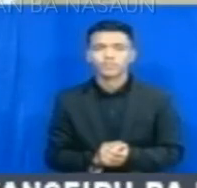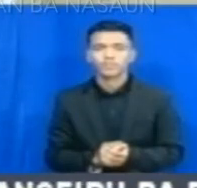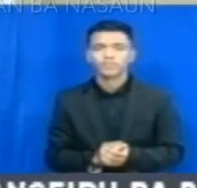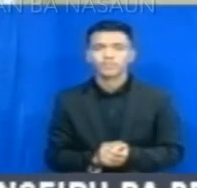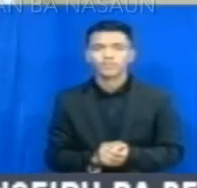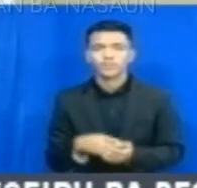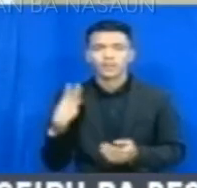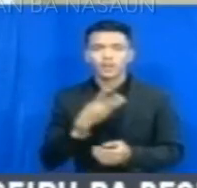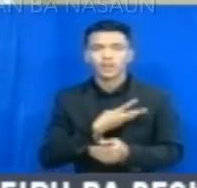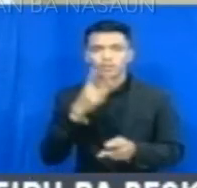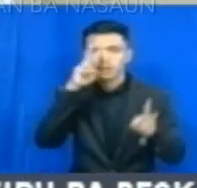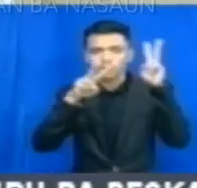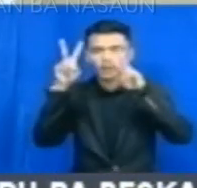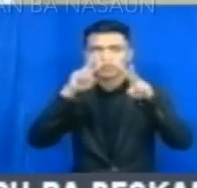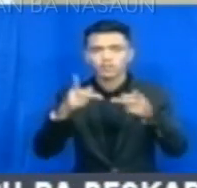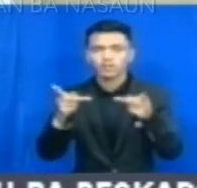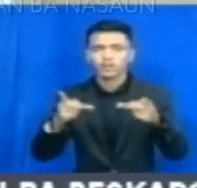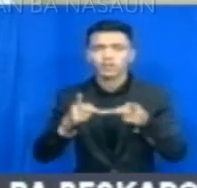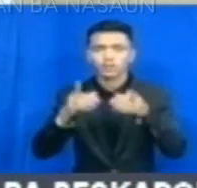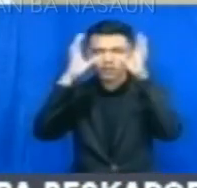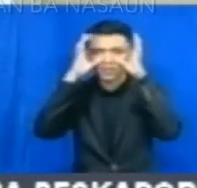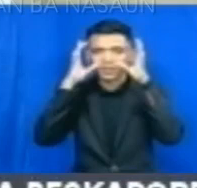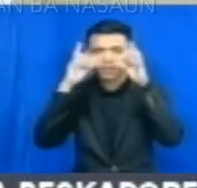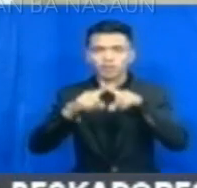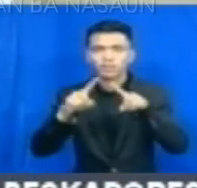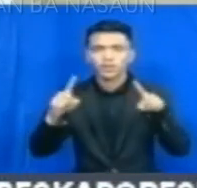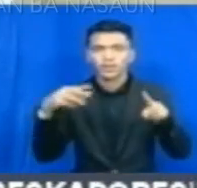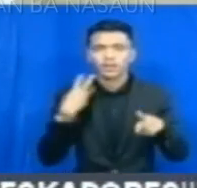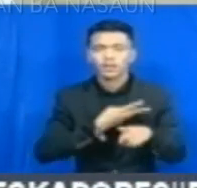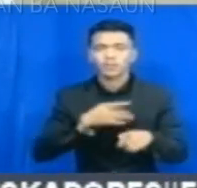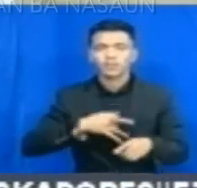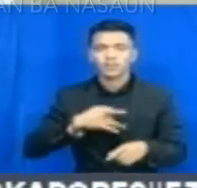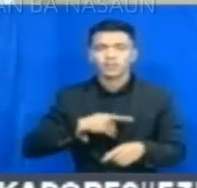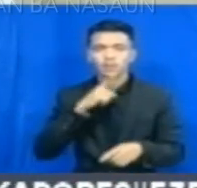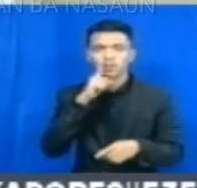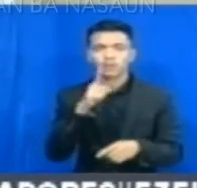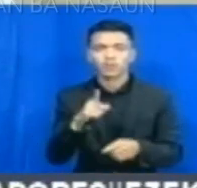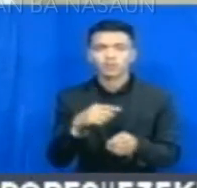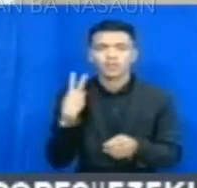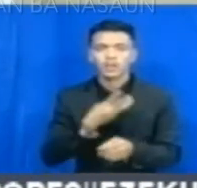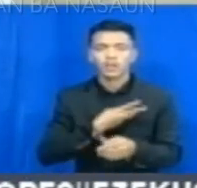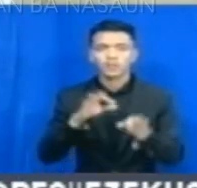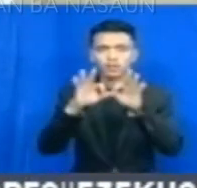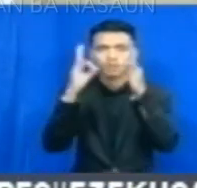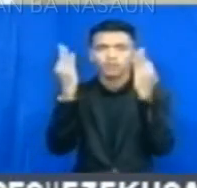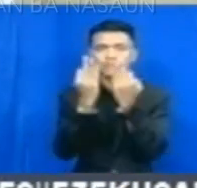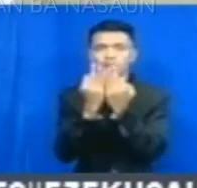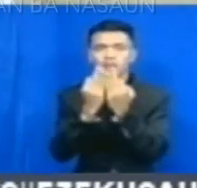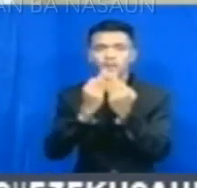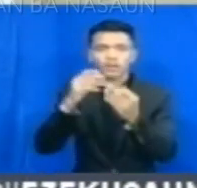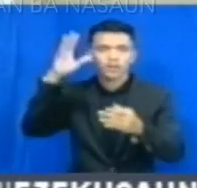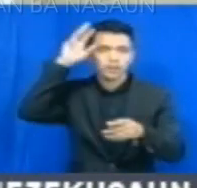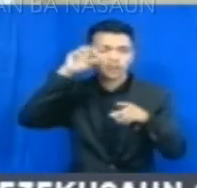Mesmo que ami visita Fatin Doni Holarang Susar, mebe ami sente duni katak, ami nia familia, ami nia lain, ami